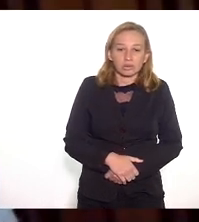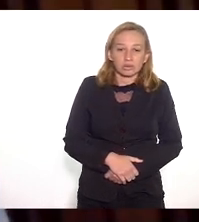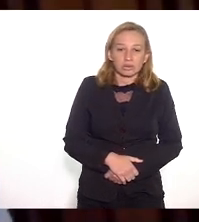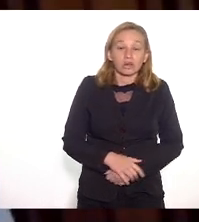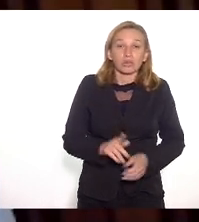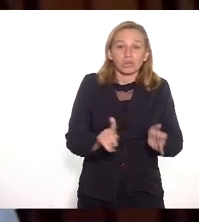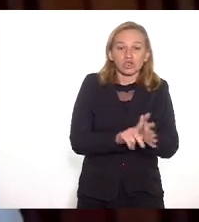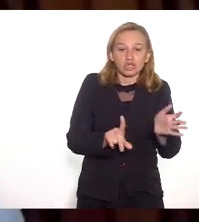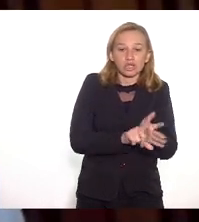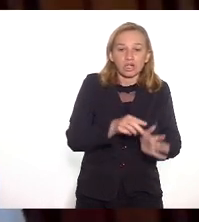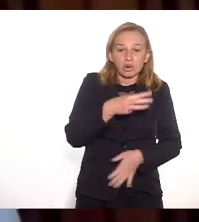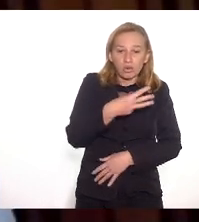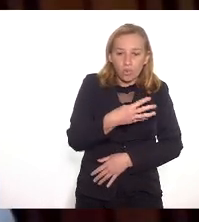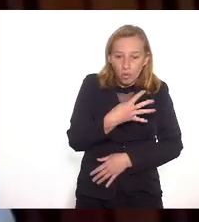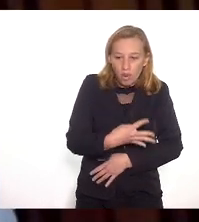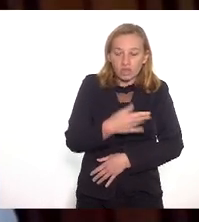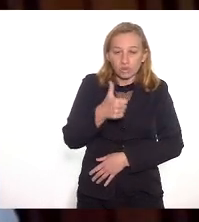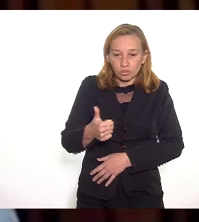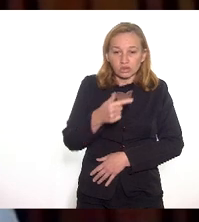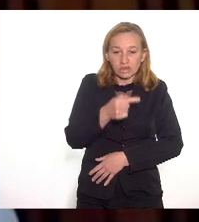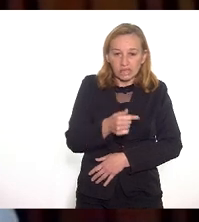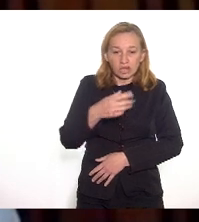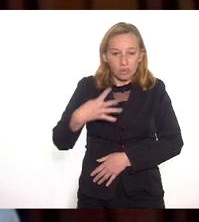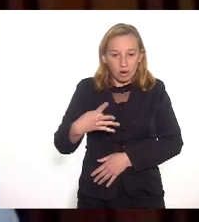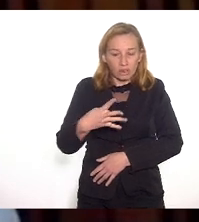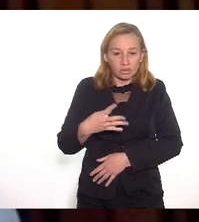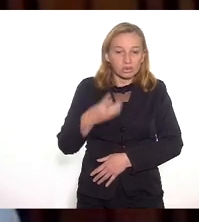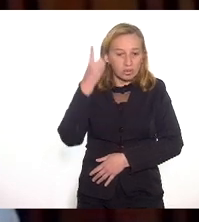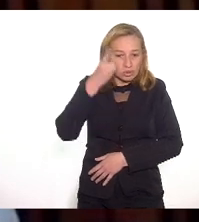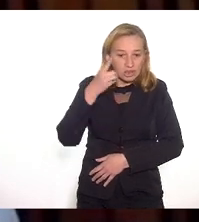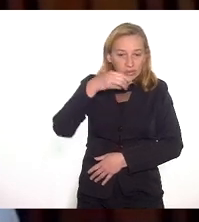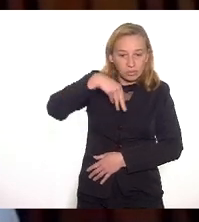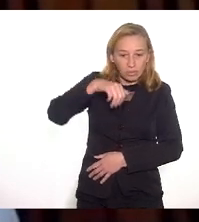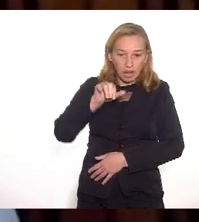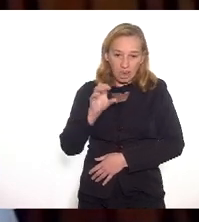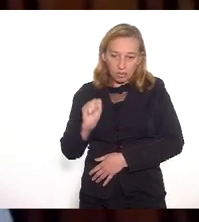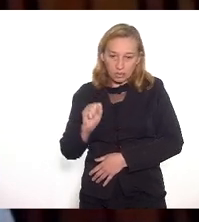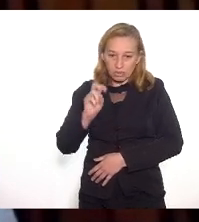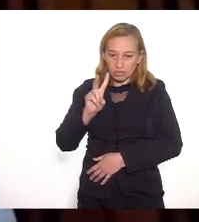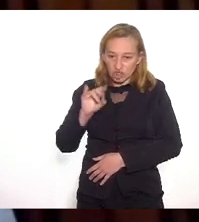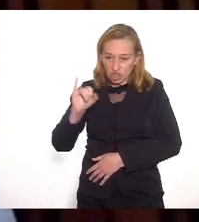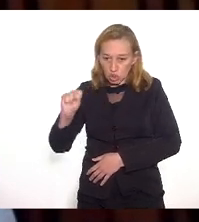38. Projeto de lei 4174-2021, autoria do deputado Marcos Vinícius.